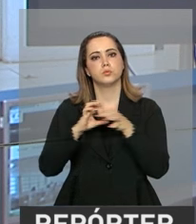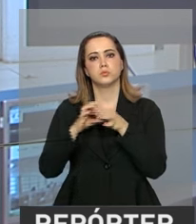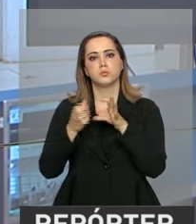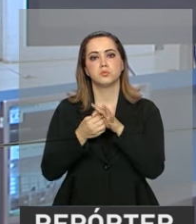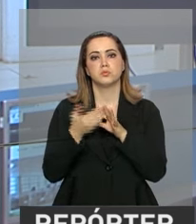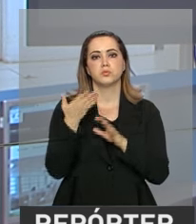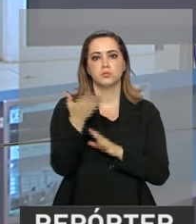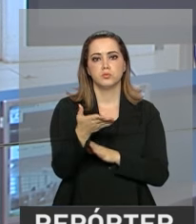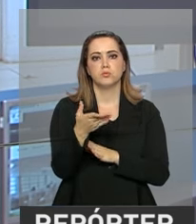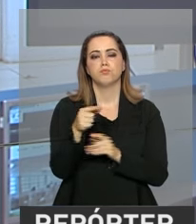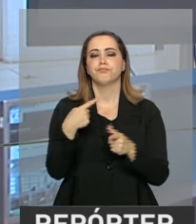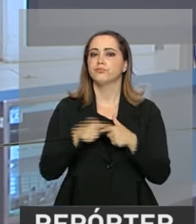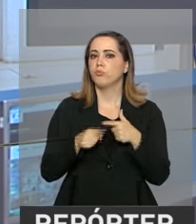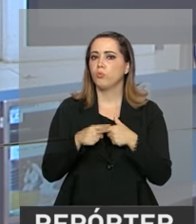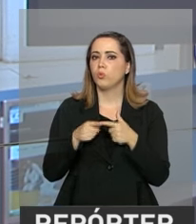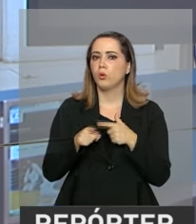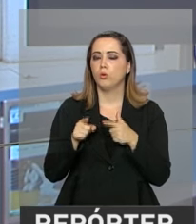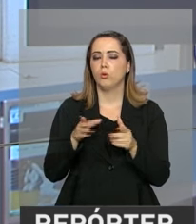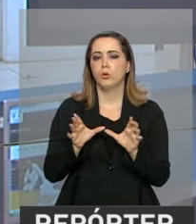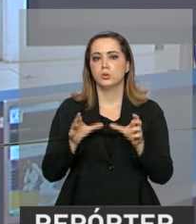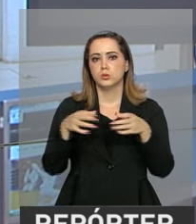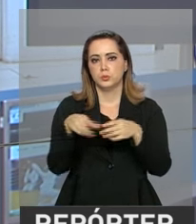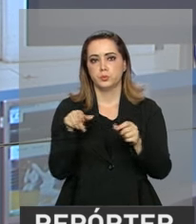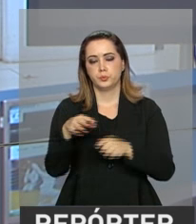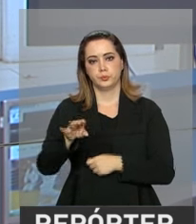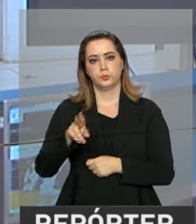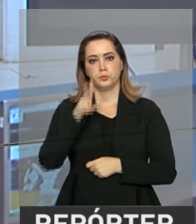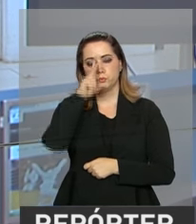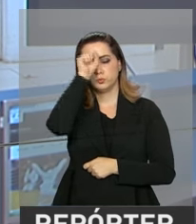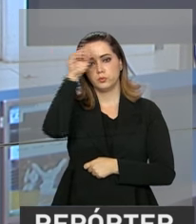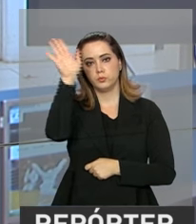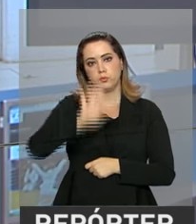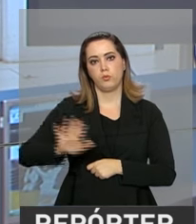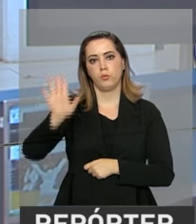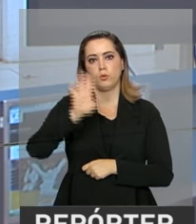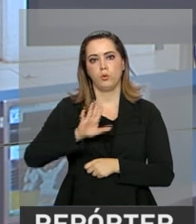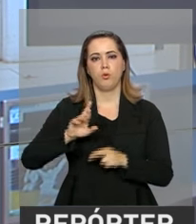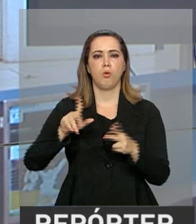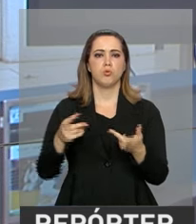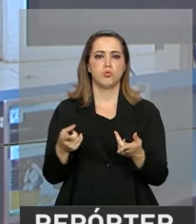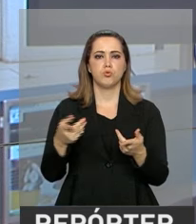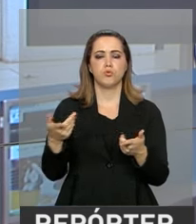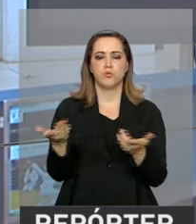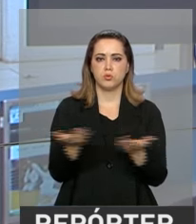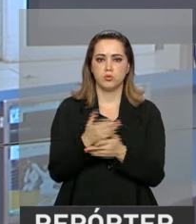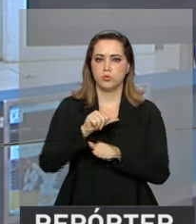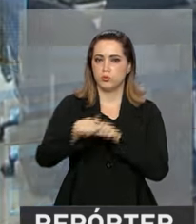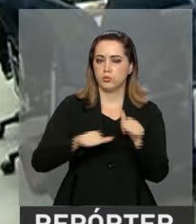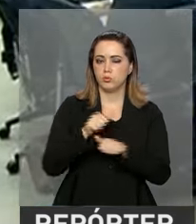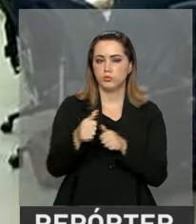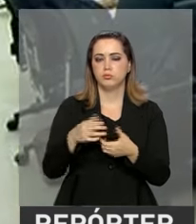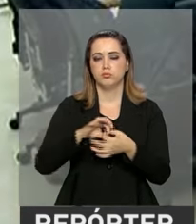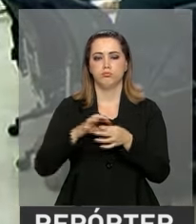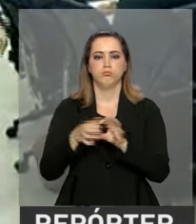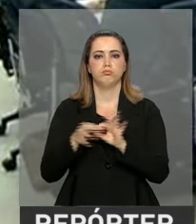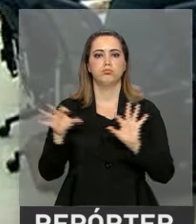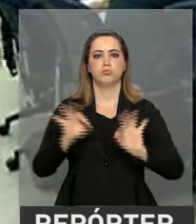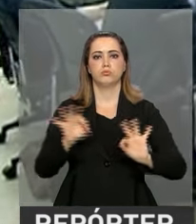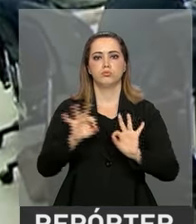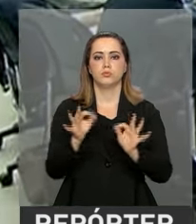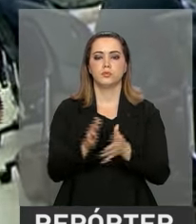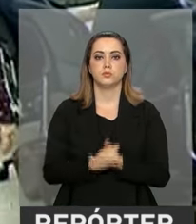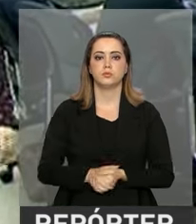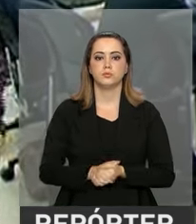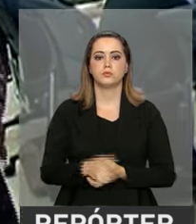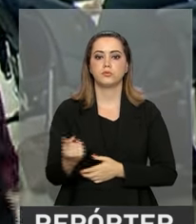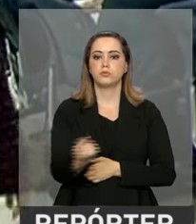Segundo Etigo a fatalidade envolvendo a equipe da Força Nacional não muda o planejamento da segurança nos jogos. Um